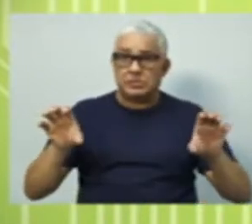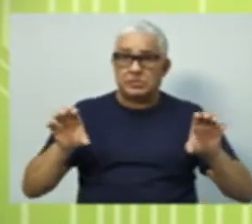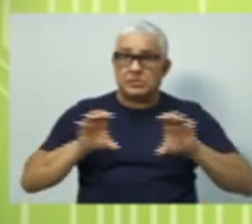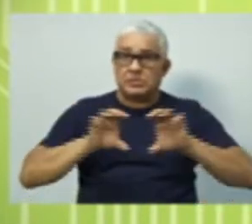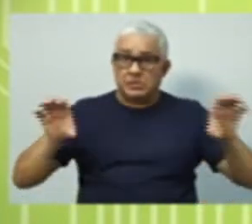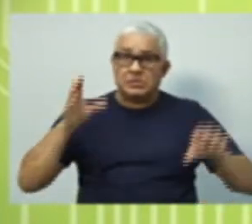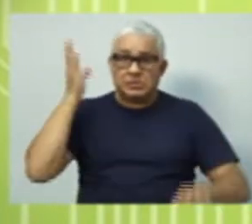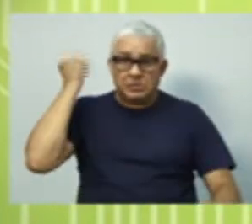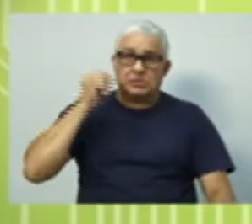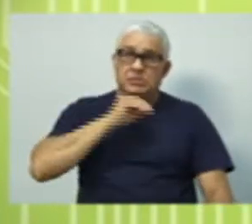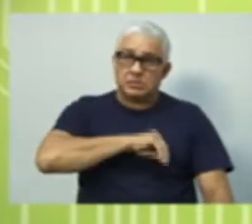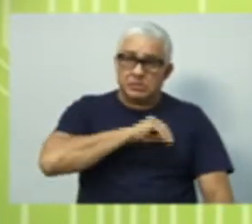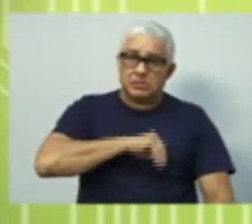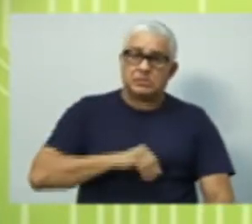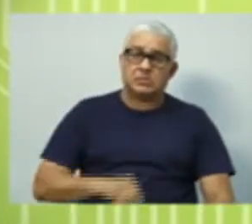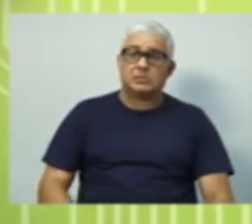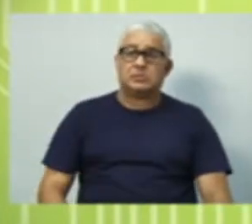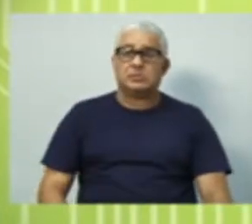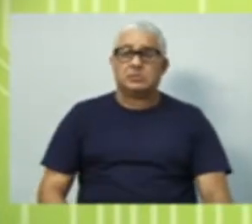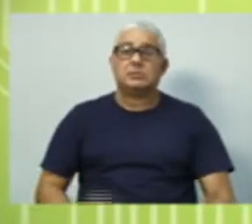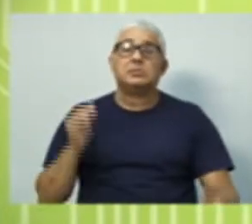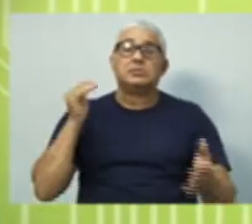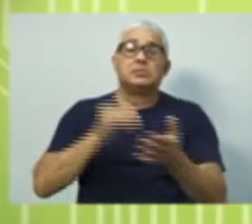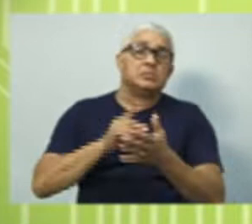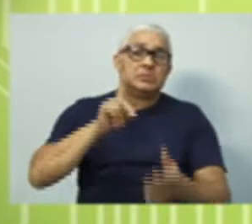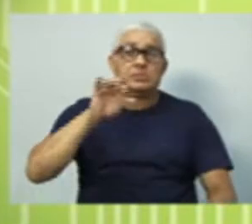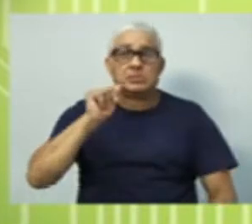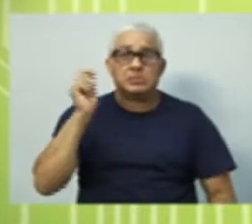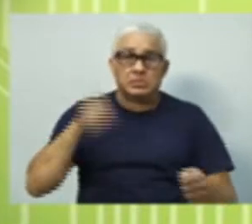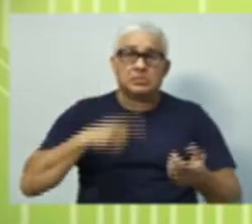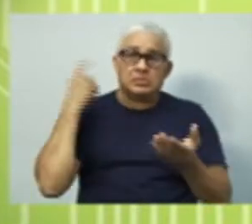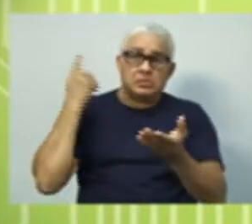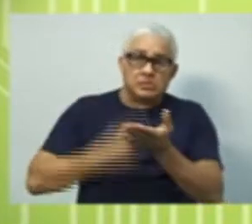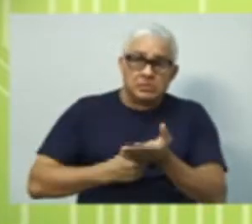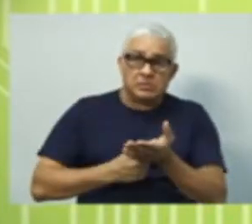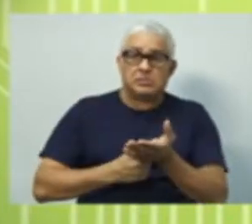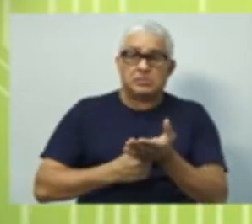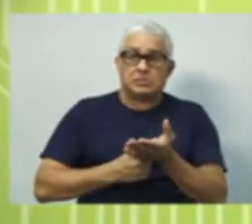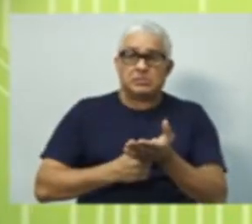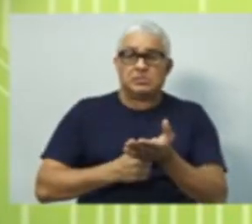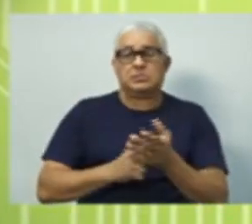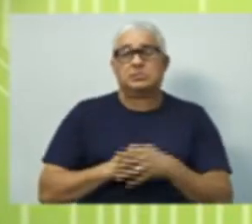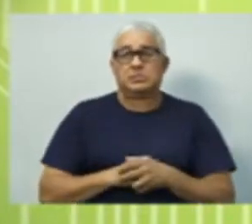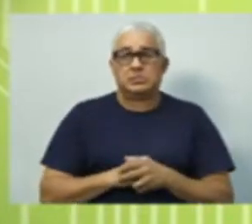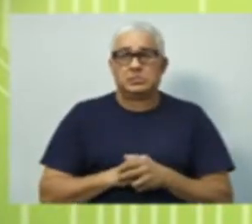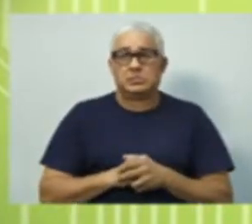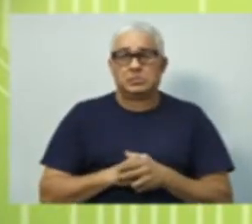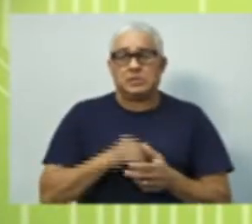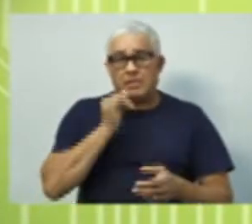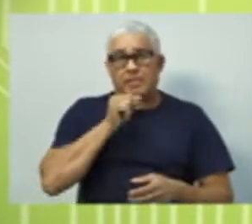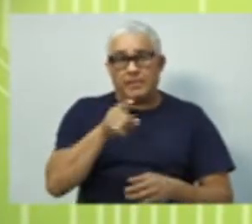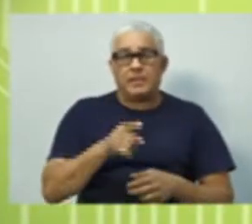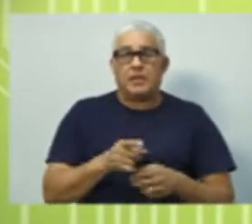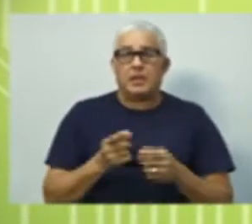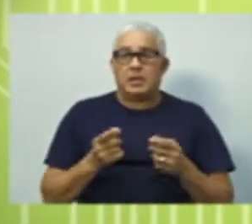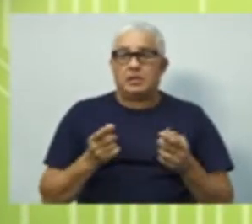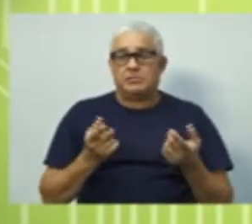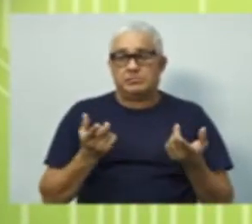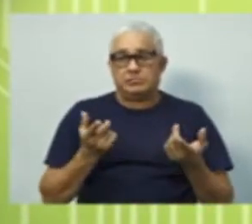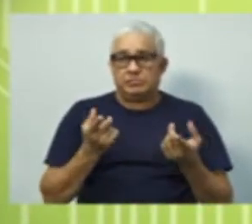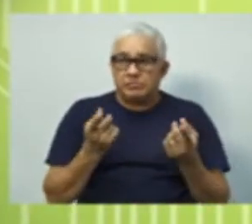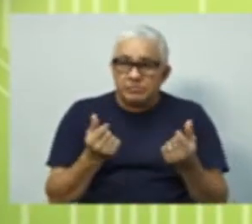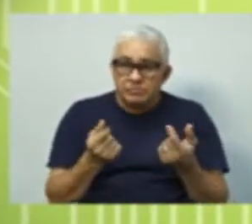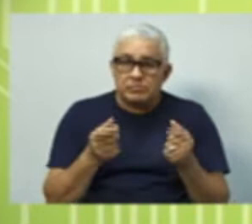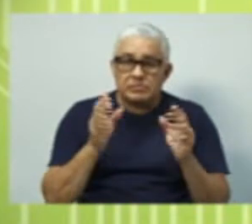quanto ganhamos e até quando podemos assumir determinados compromissos, determinados riscos. Se você gasta além disso, você sabe que vai